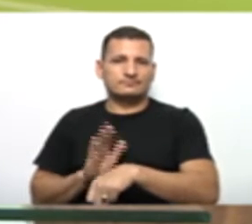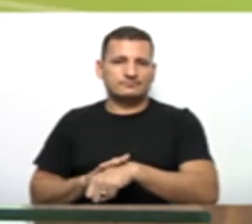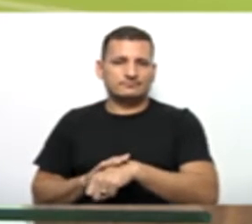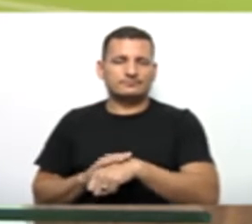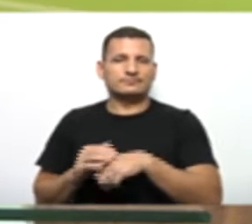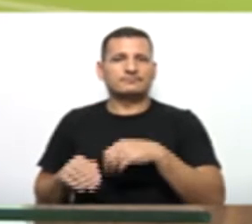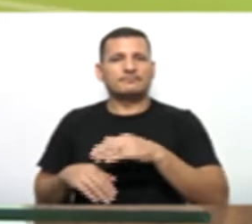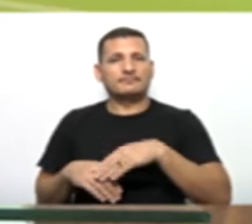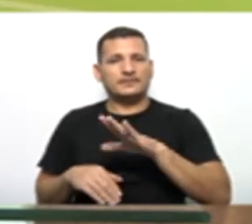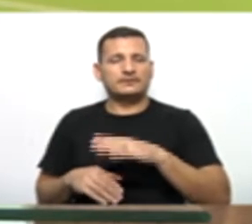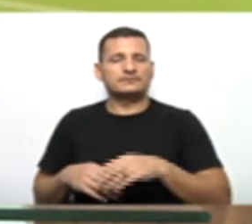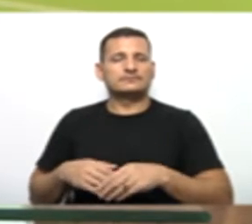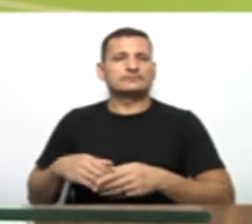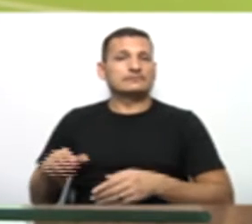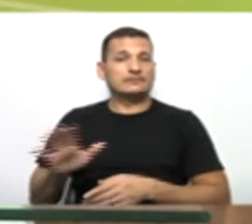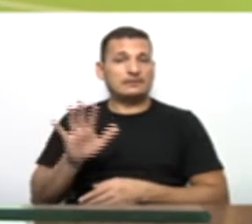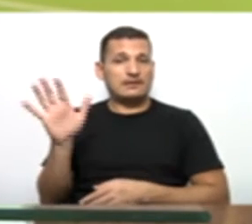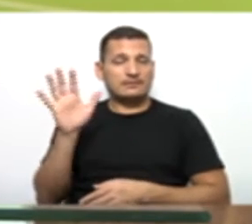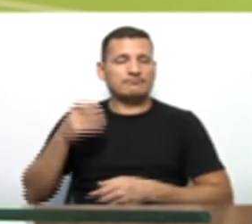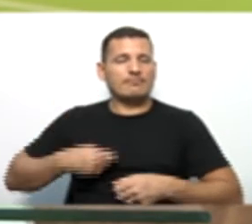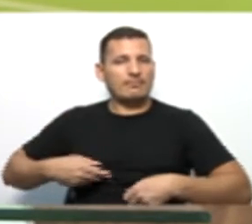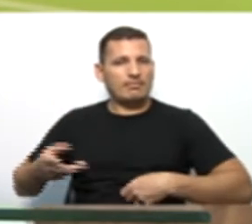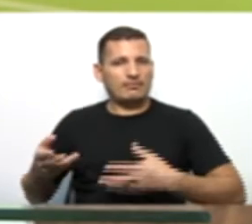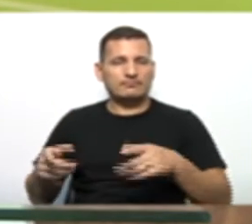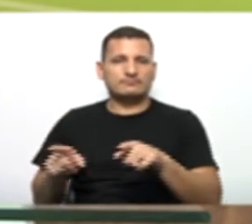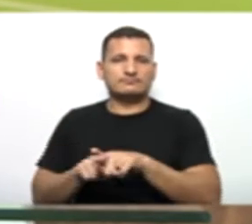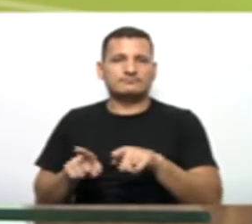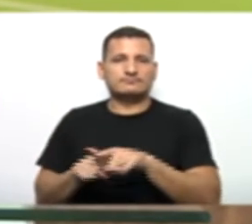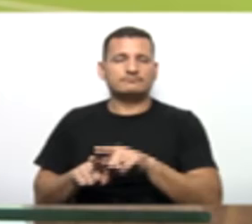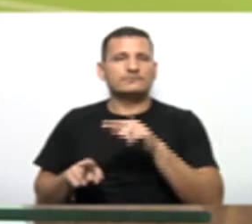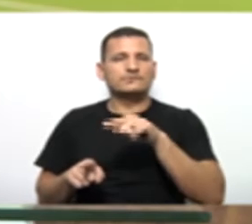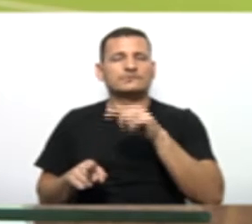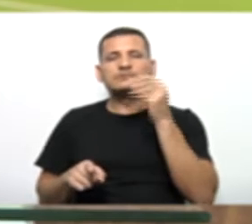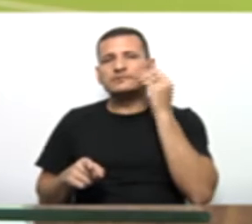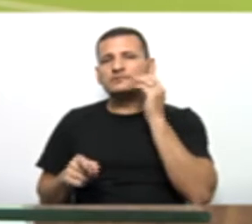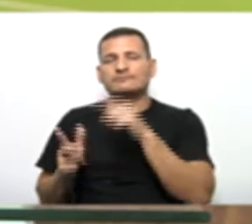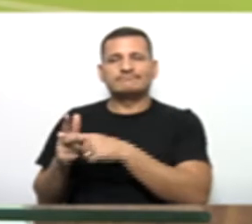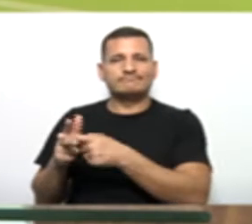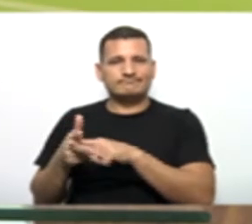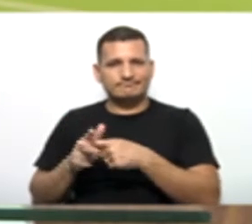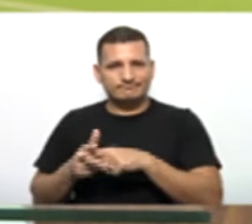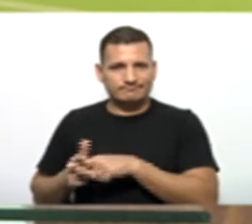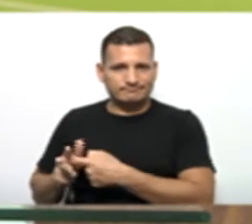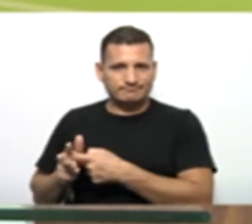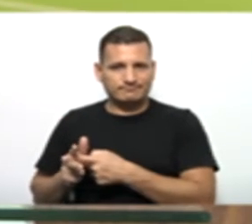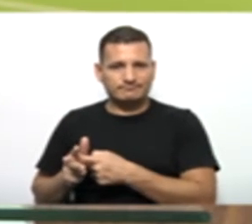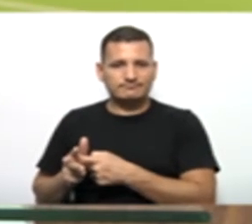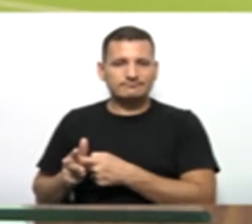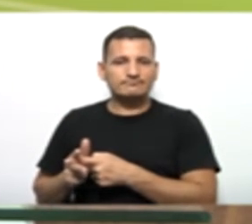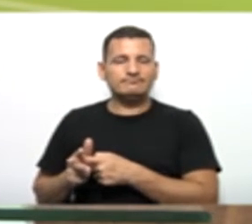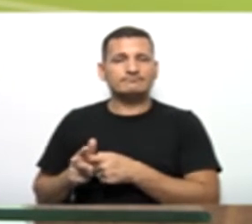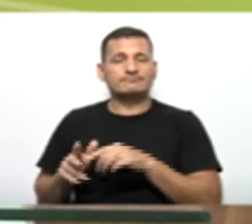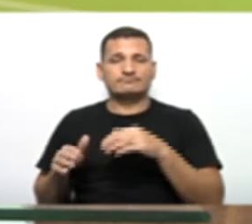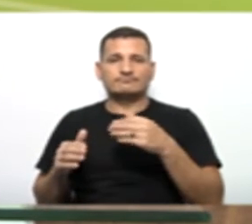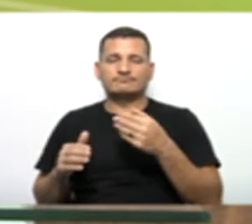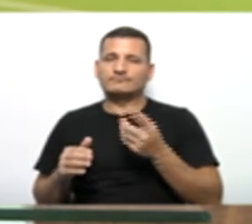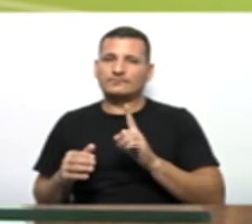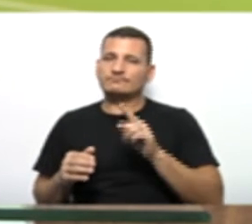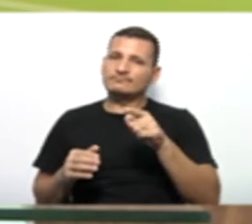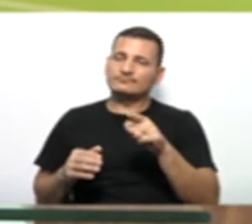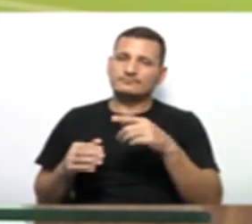muito mais custoso para você depois remediar o mal que você já fez. No caso, não você, né?